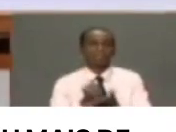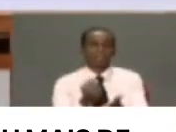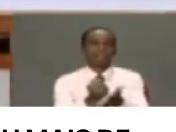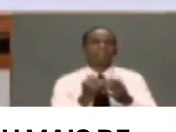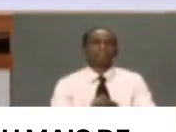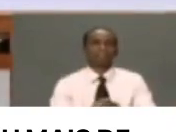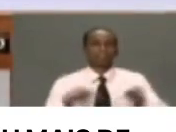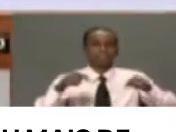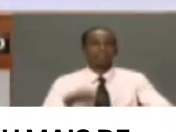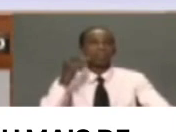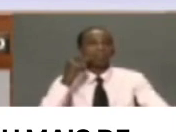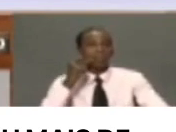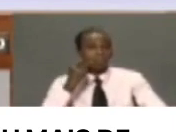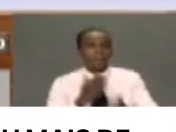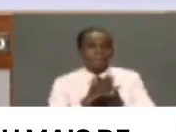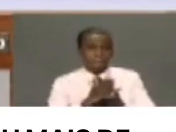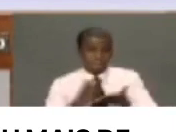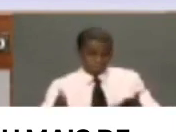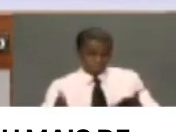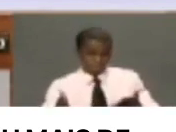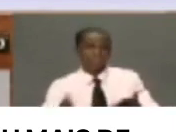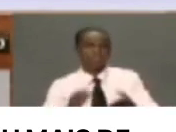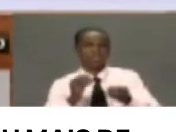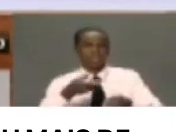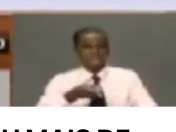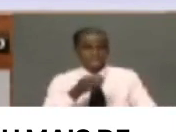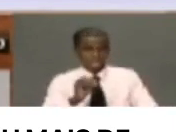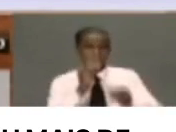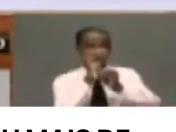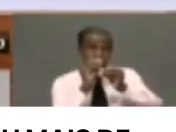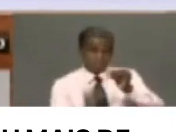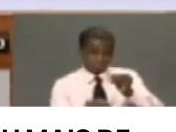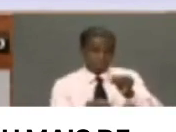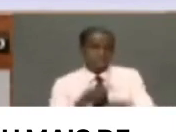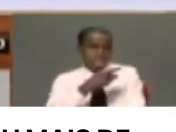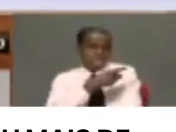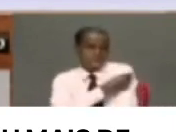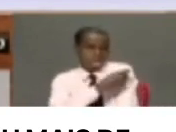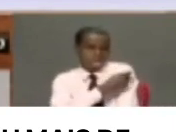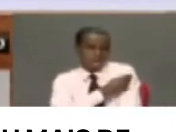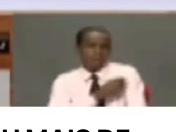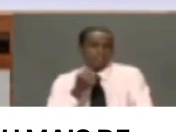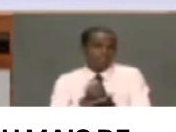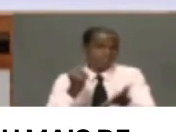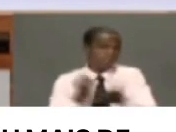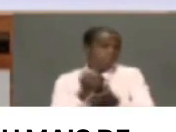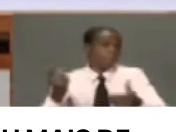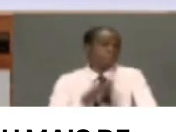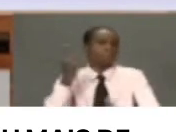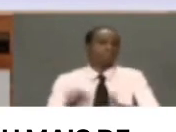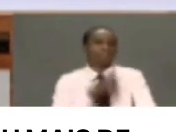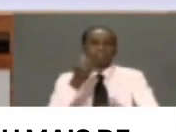cobrir inicialmente noventa porcento da população prioritária Manifesto em nome de Angola